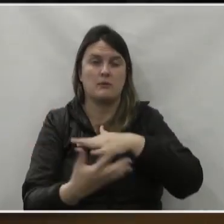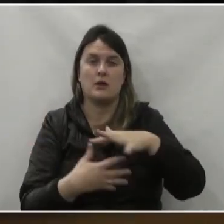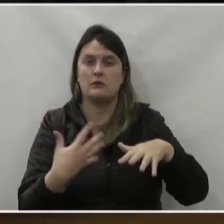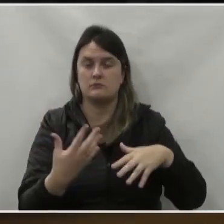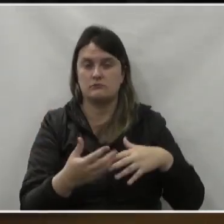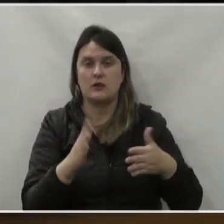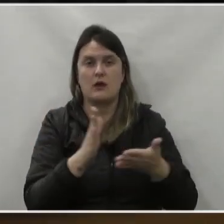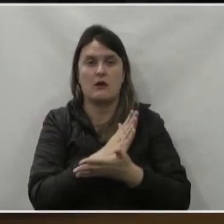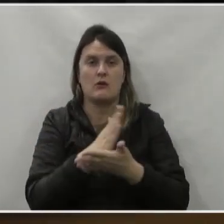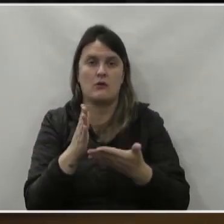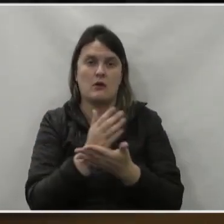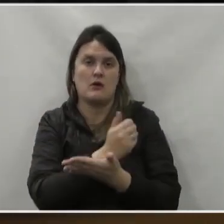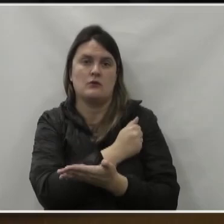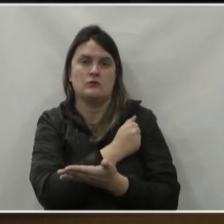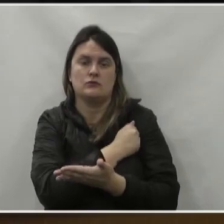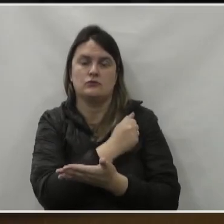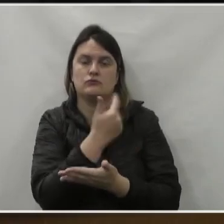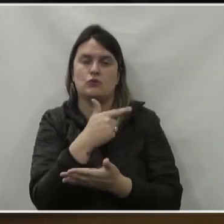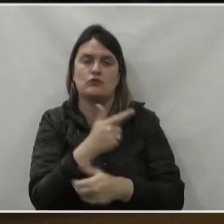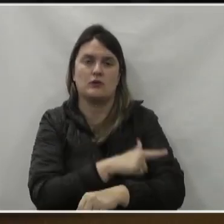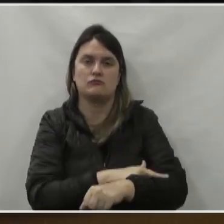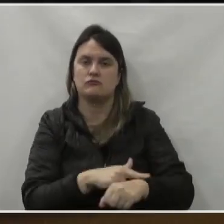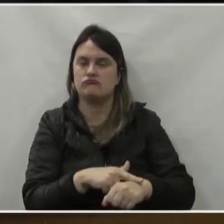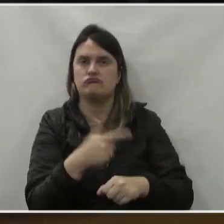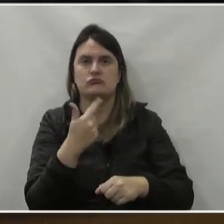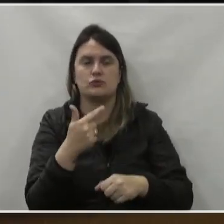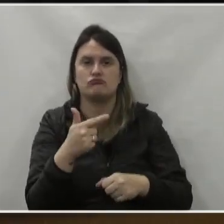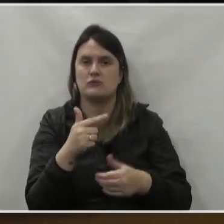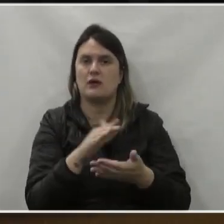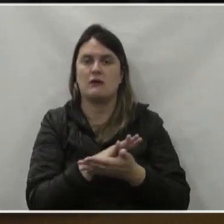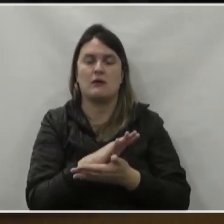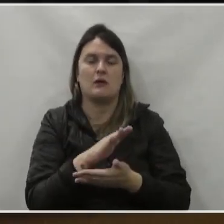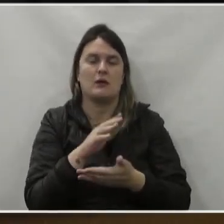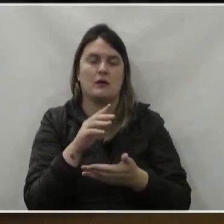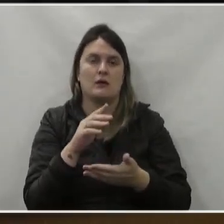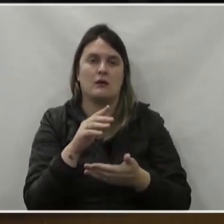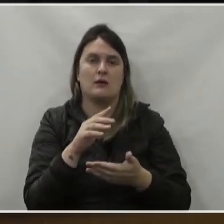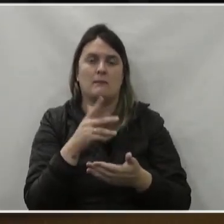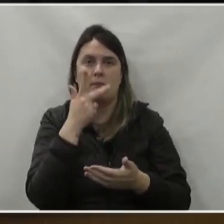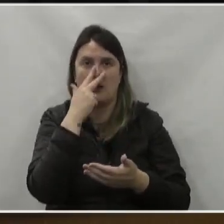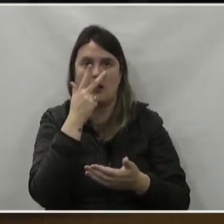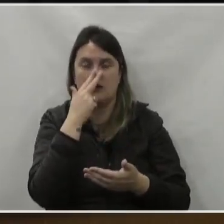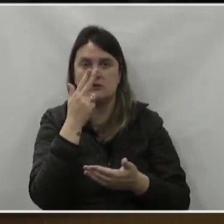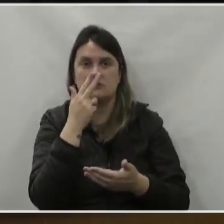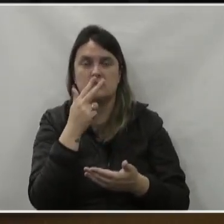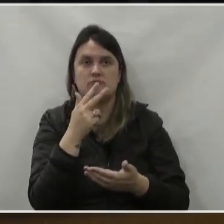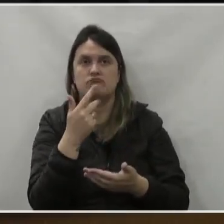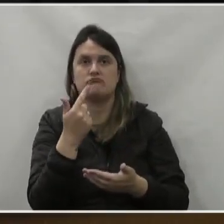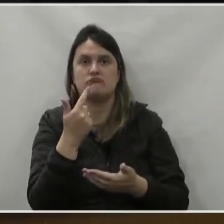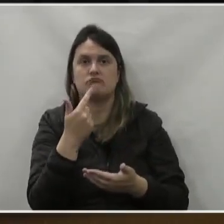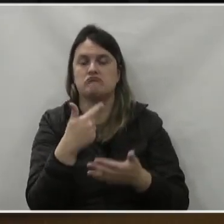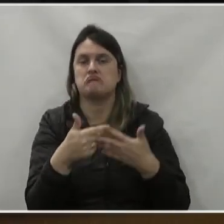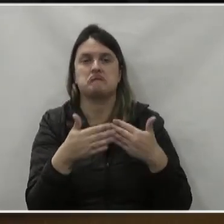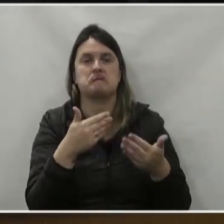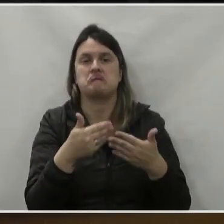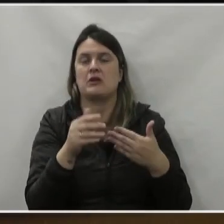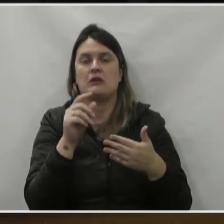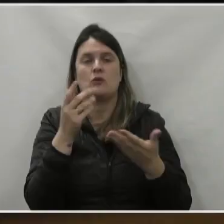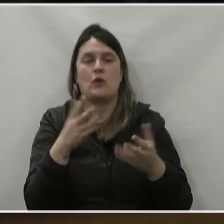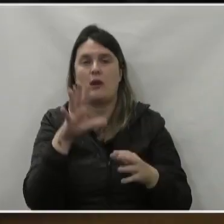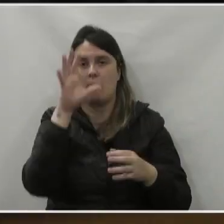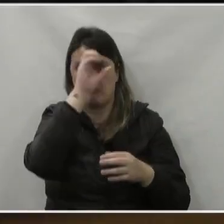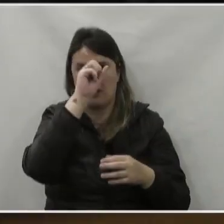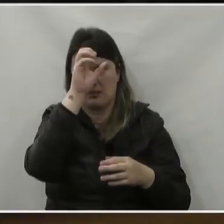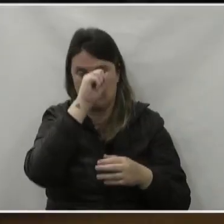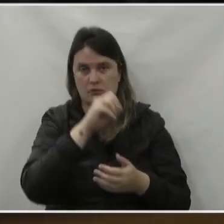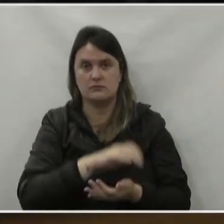que alguns, não é todos, mas alguns alunos que parece que não estão nem aí com aprender.